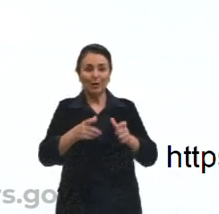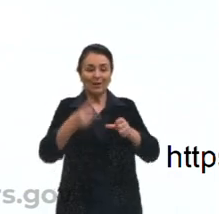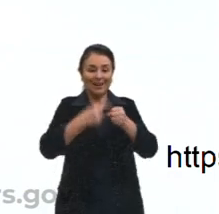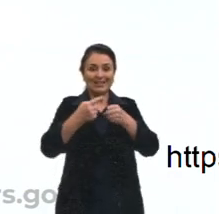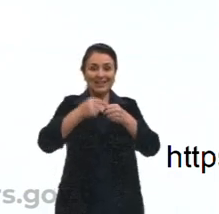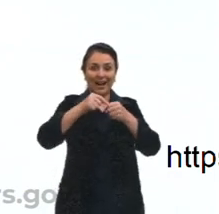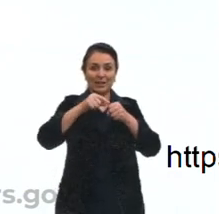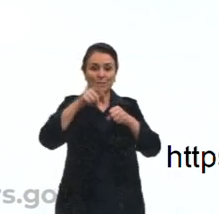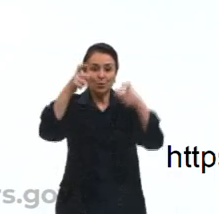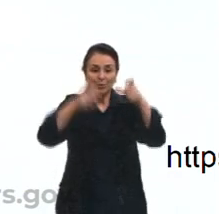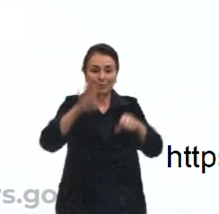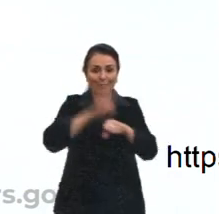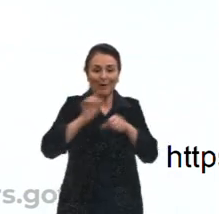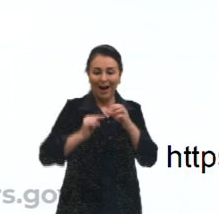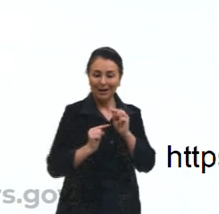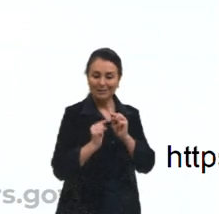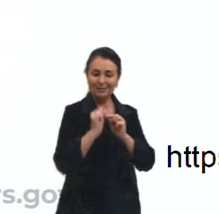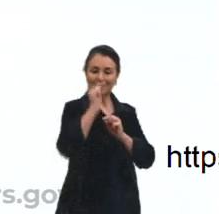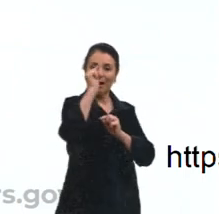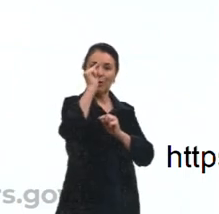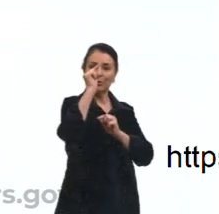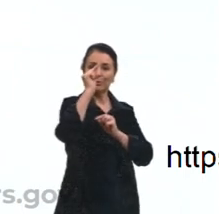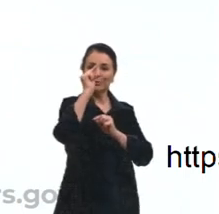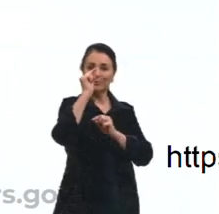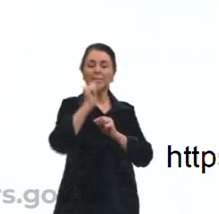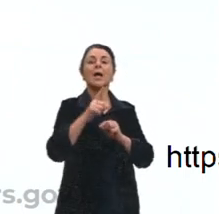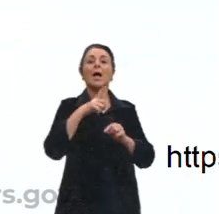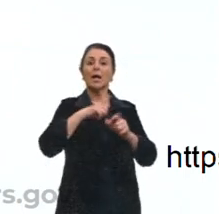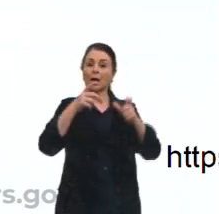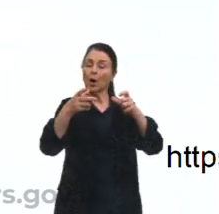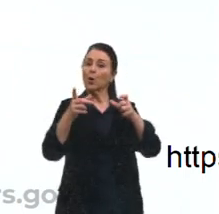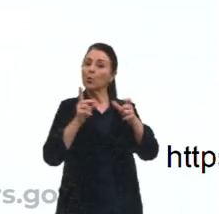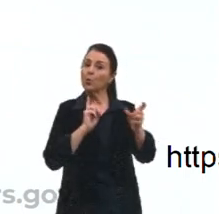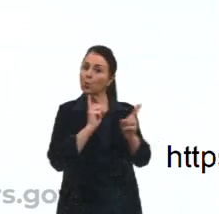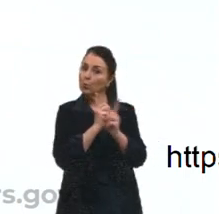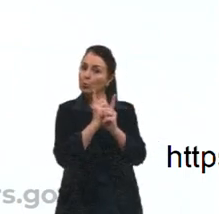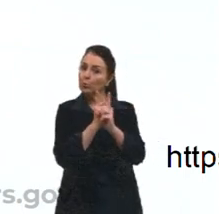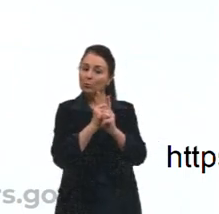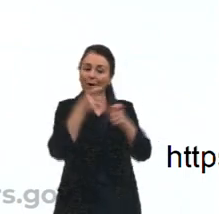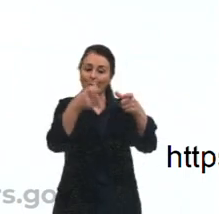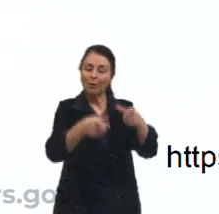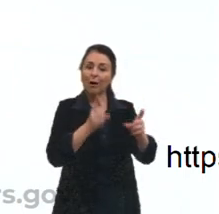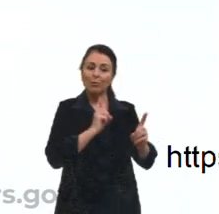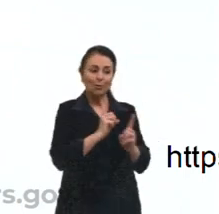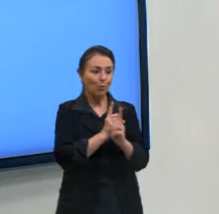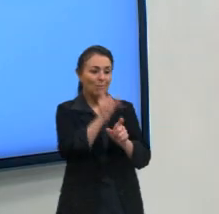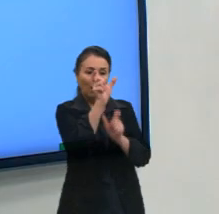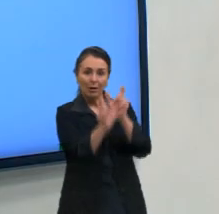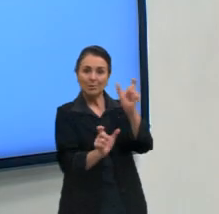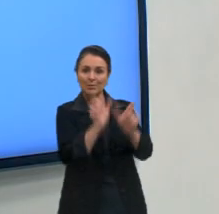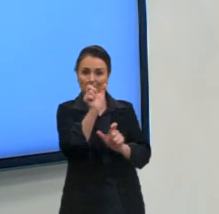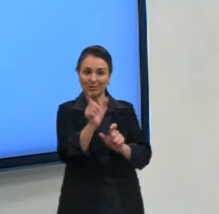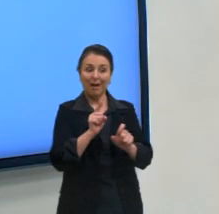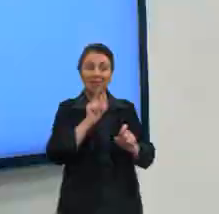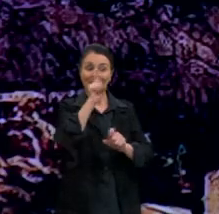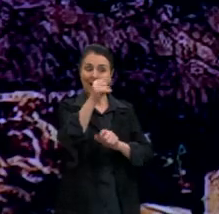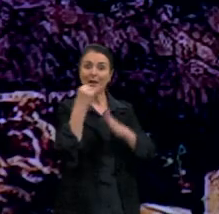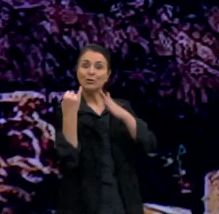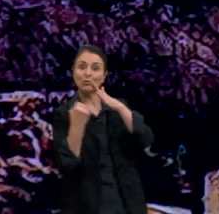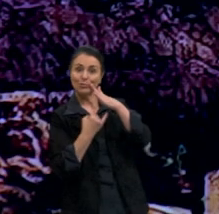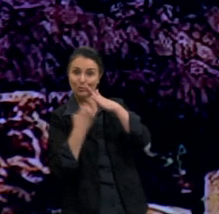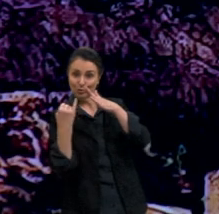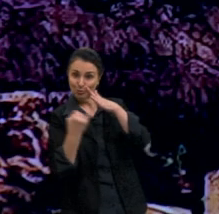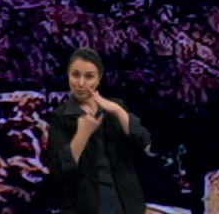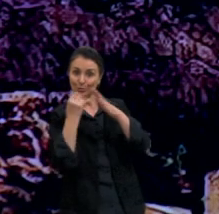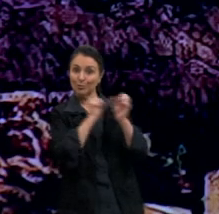que acrópole ateniense ela tá em cima de uma Colina tão acrópole era um de tinham as principais instituições de